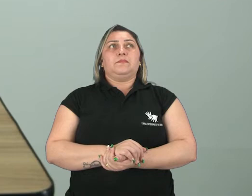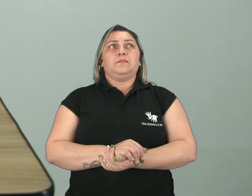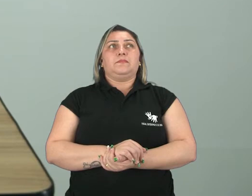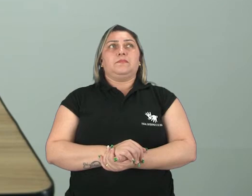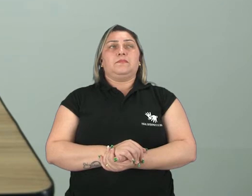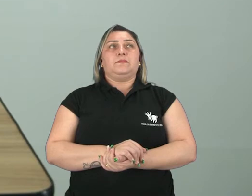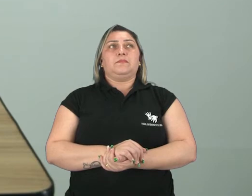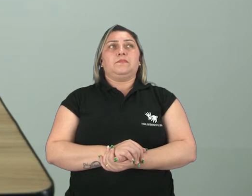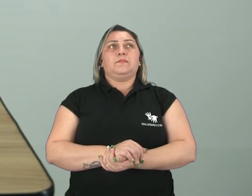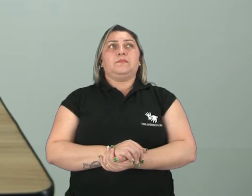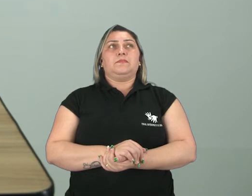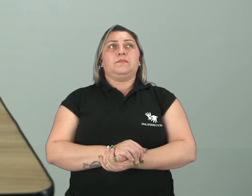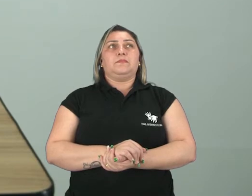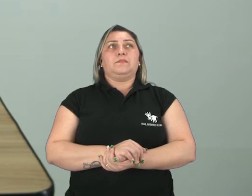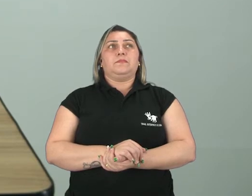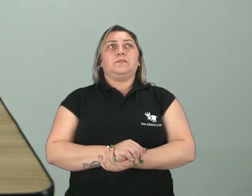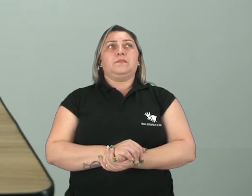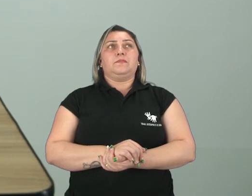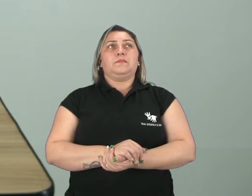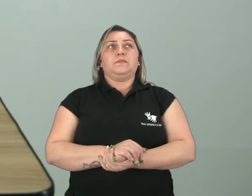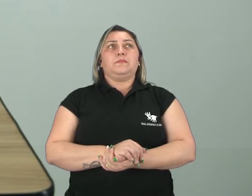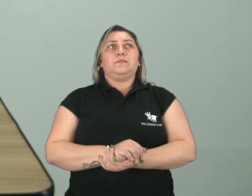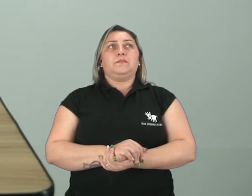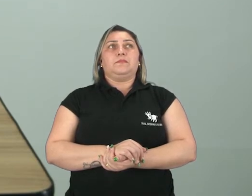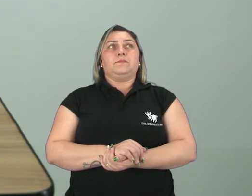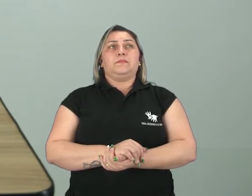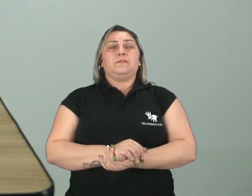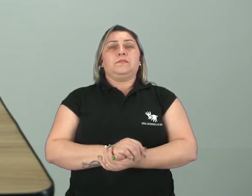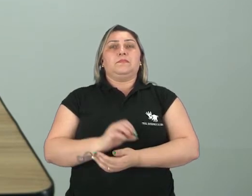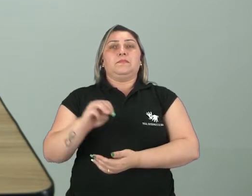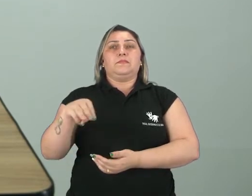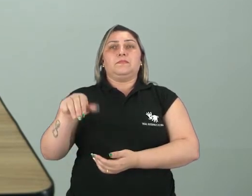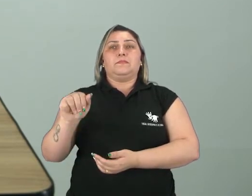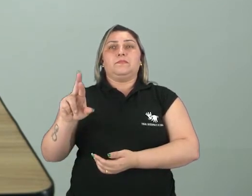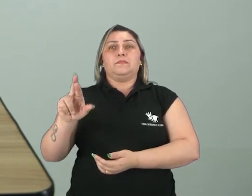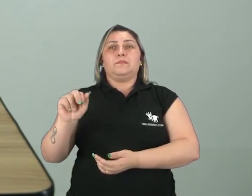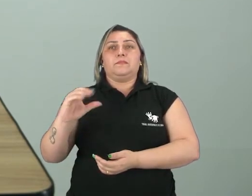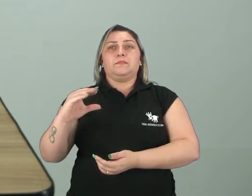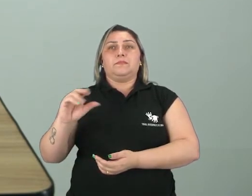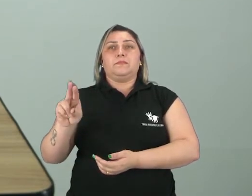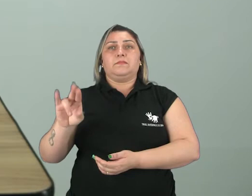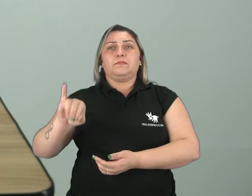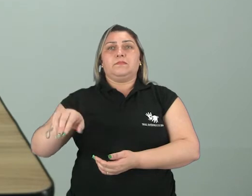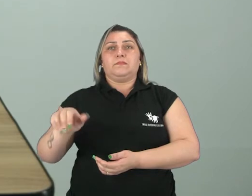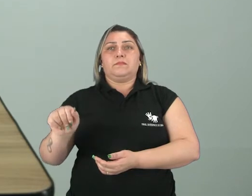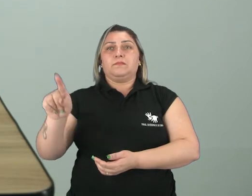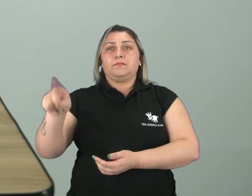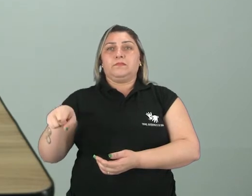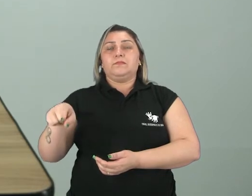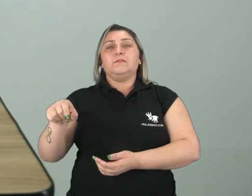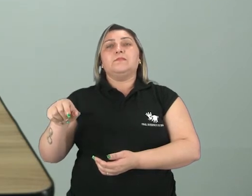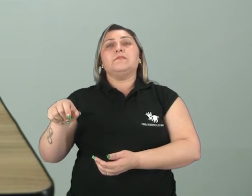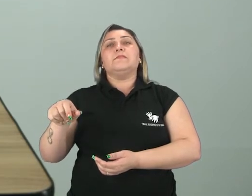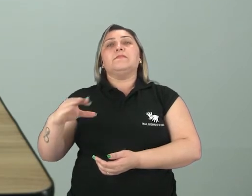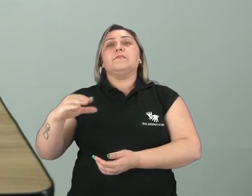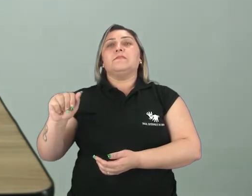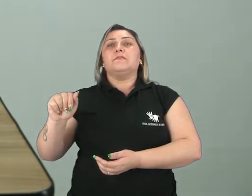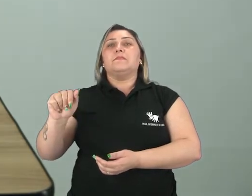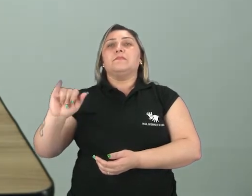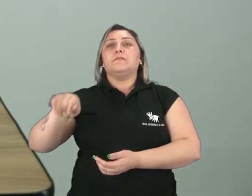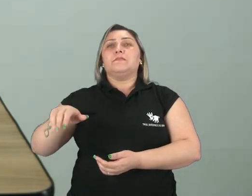E aí a palavra maracujá e a